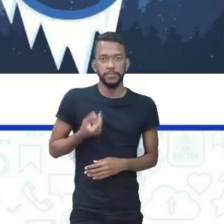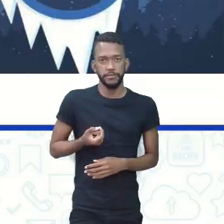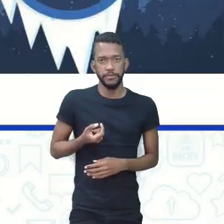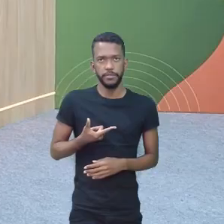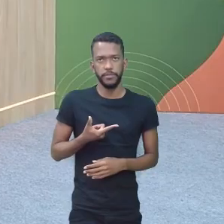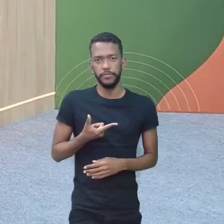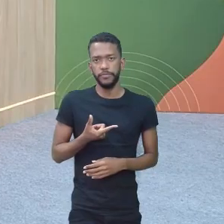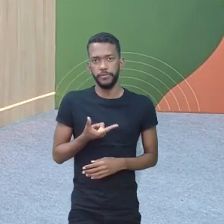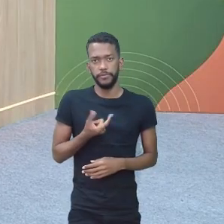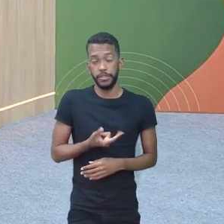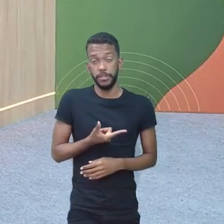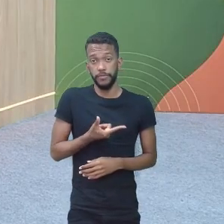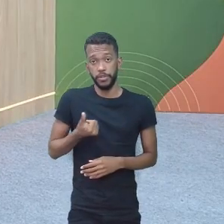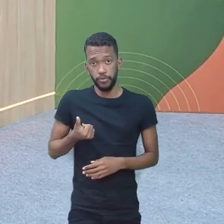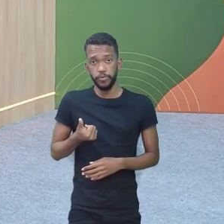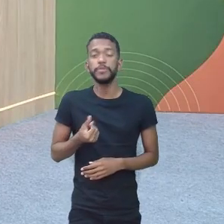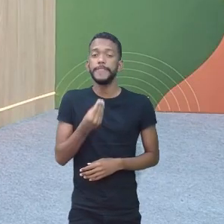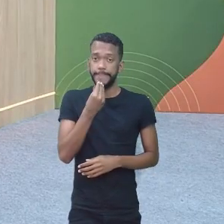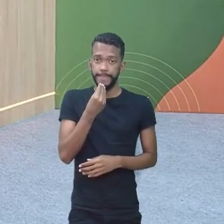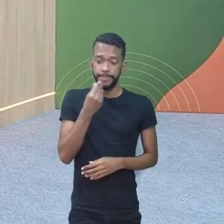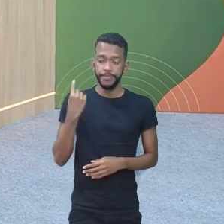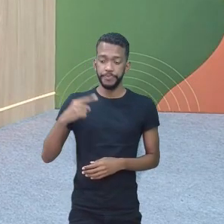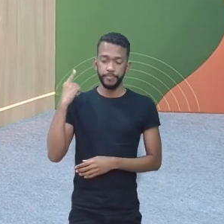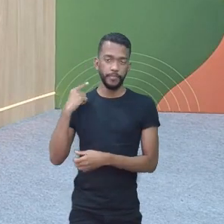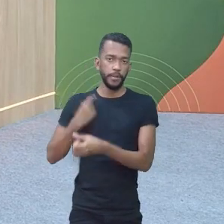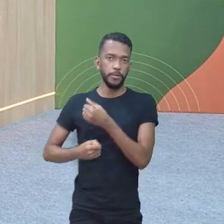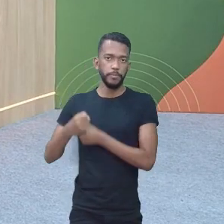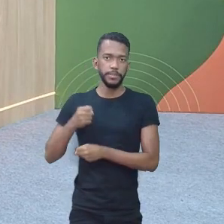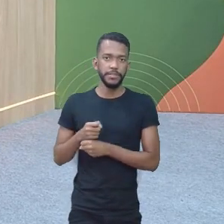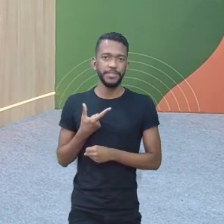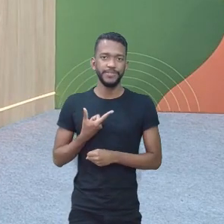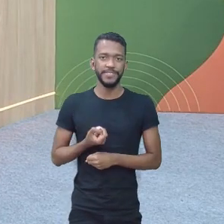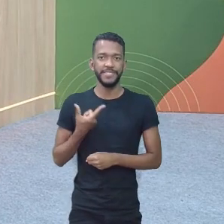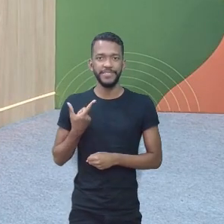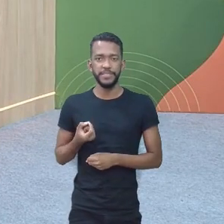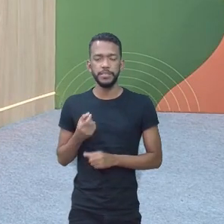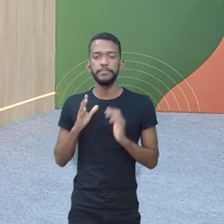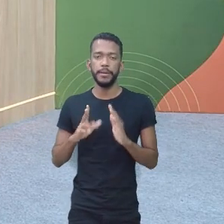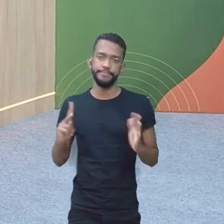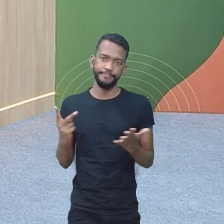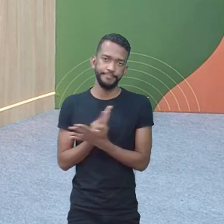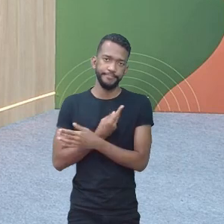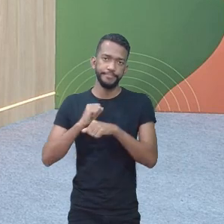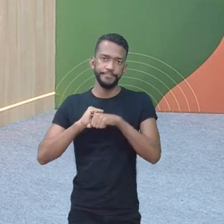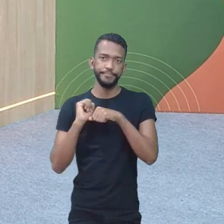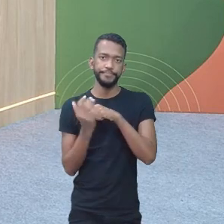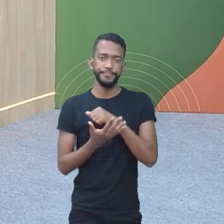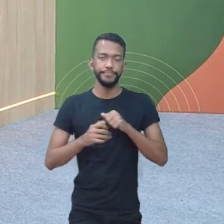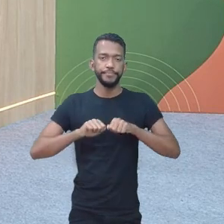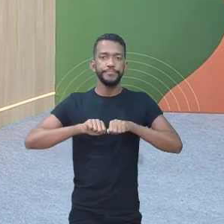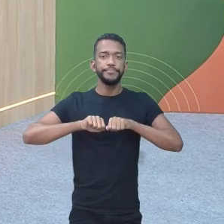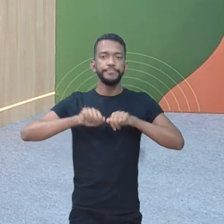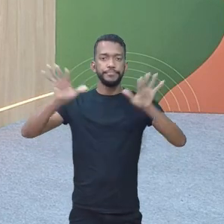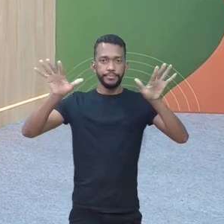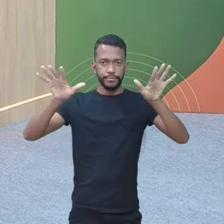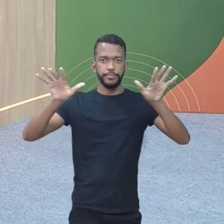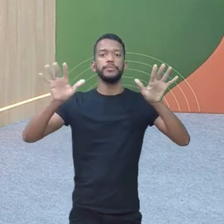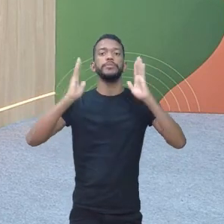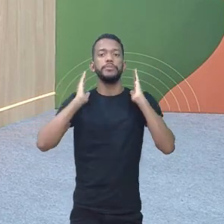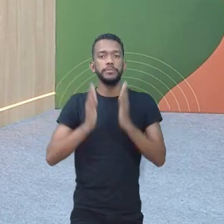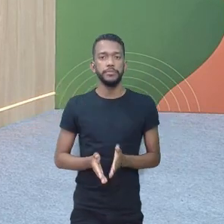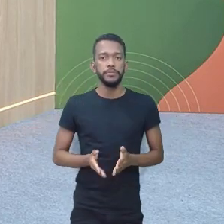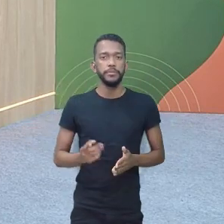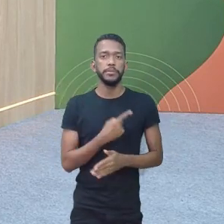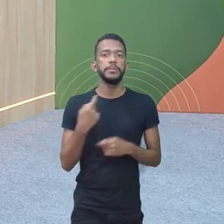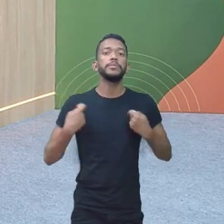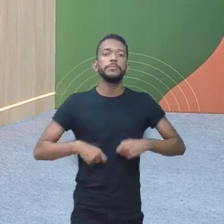2021, ele era para ocorrer no ano passado, mas por conta desse momento em que a gente está